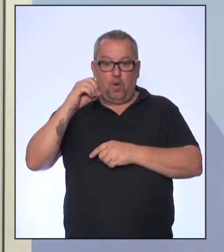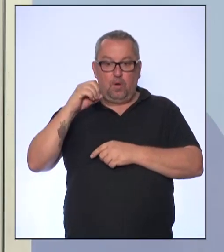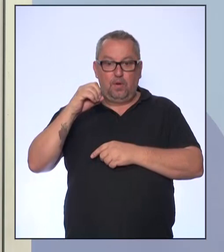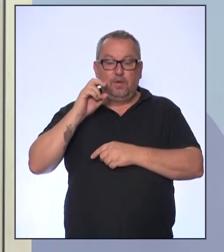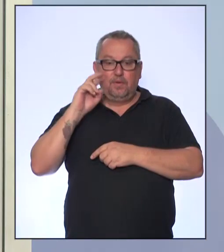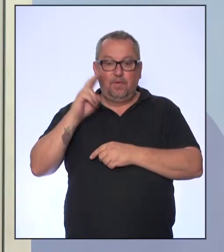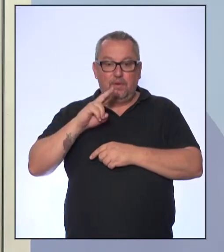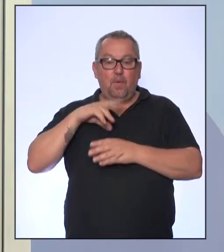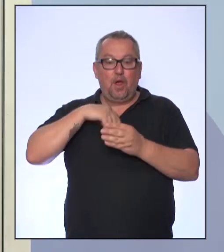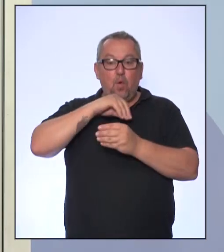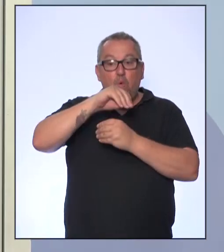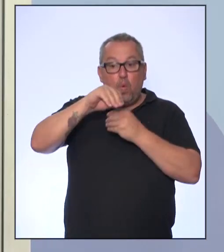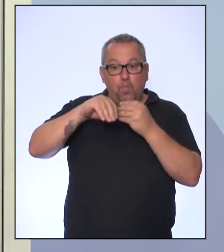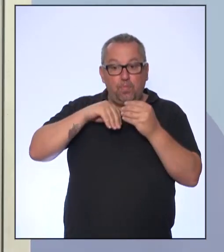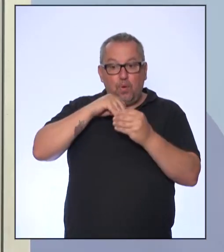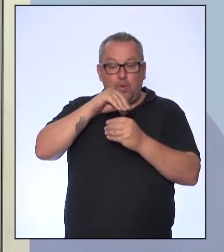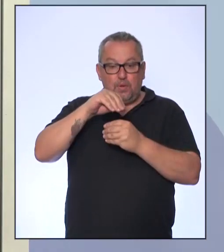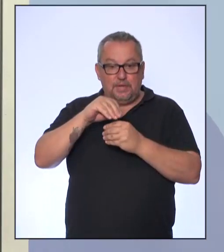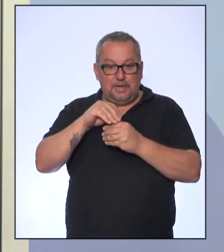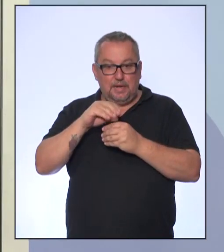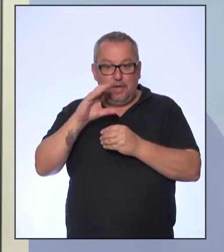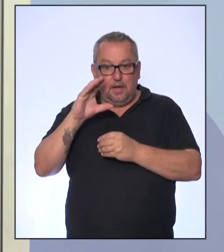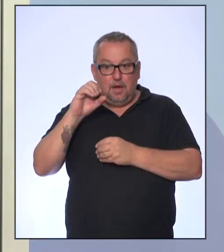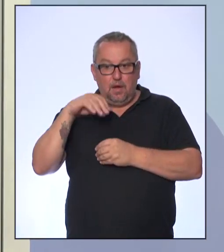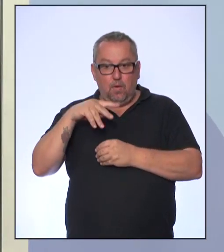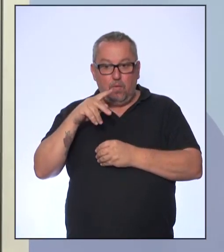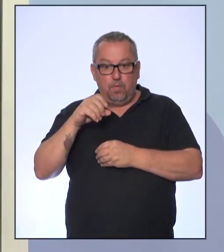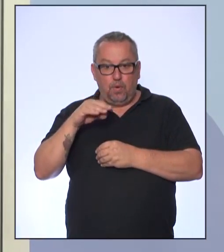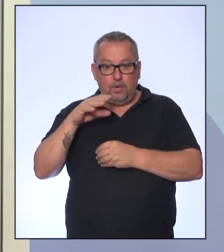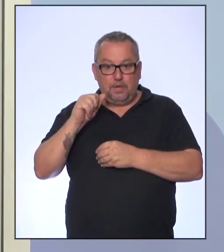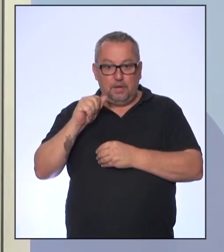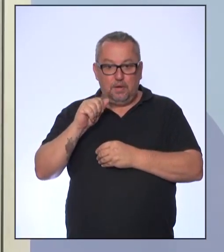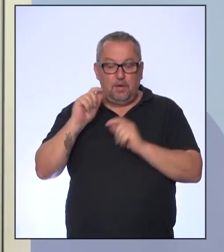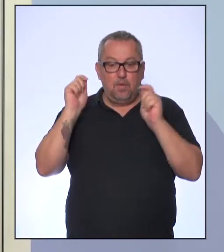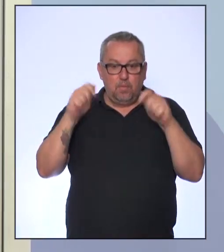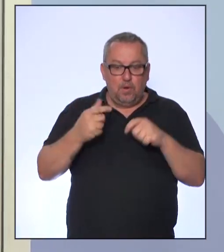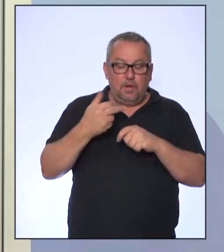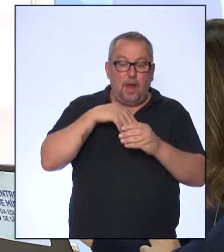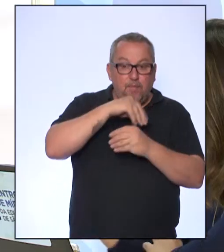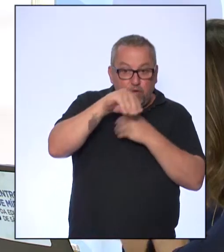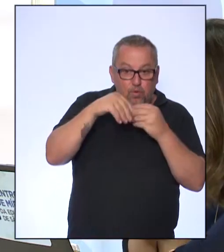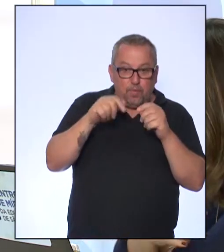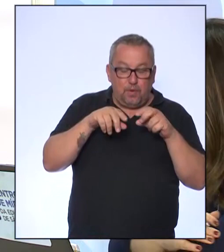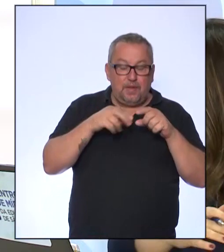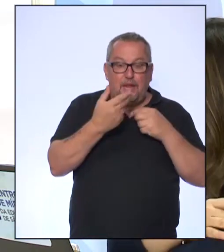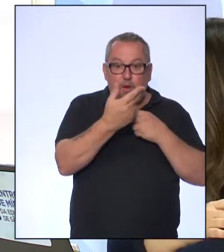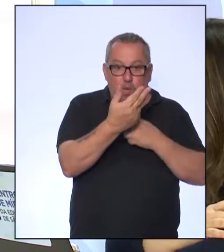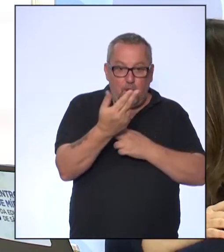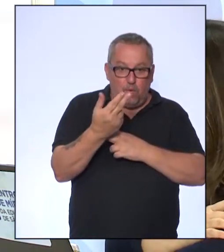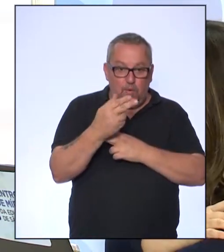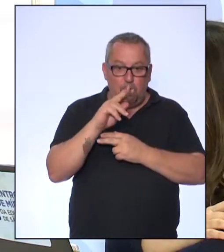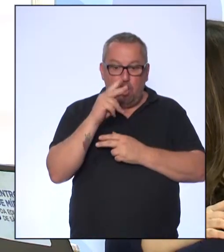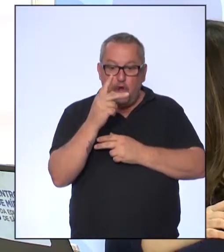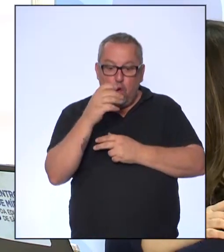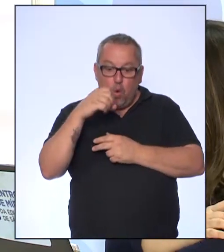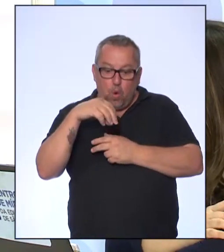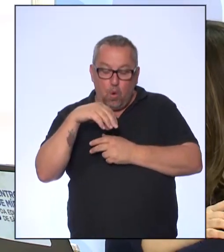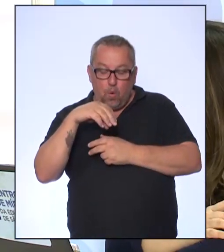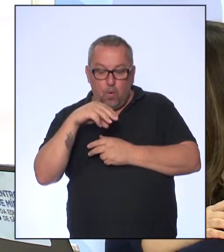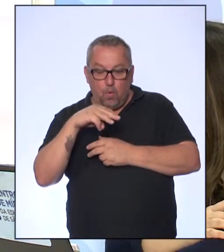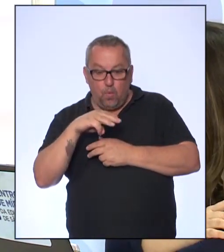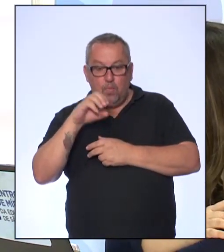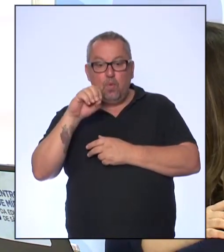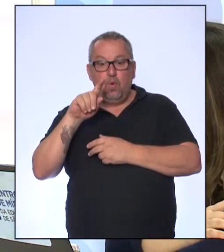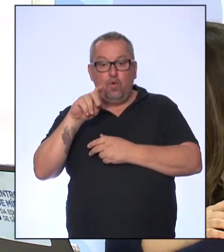substância composta. As misturas podem ser homoheterogêneas. Homogênea é quando eu tenho apenas um